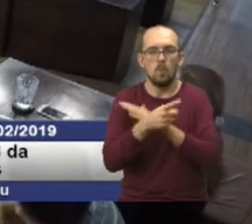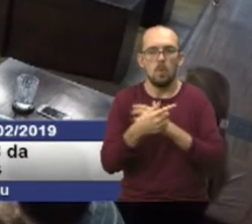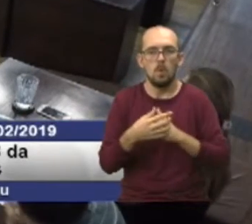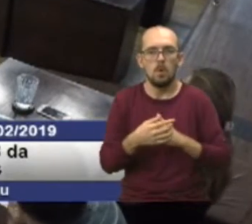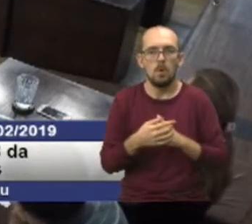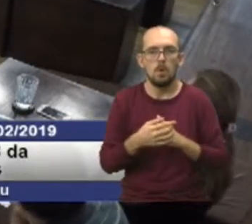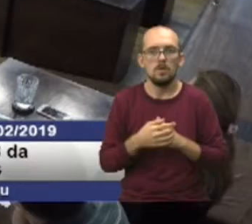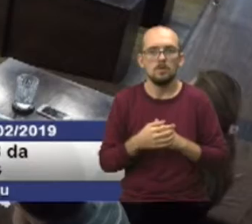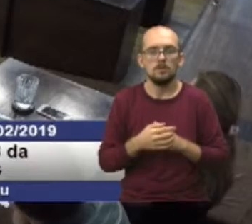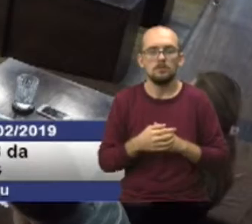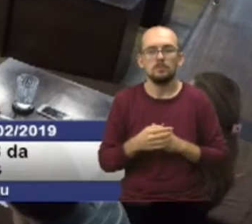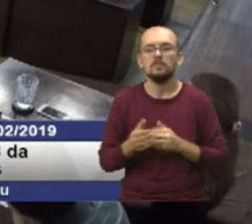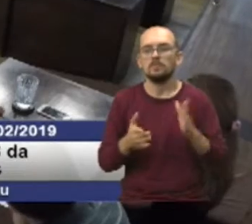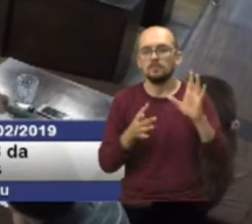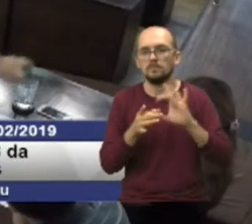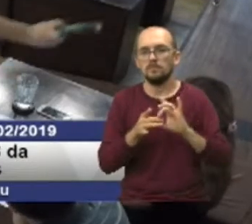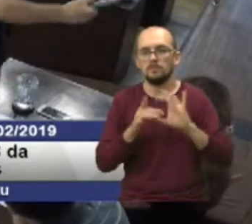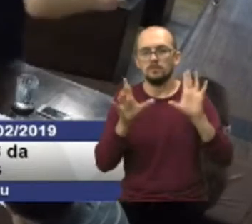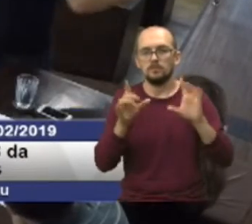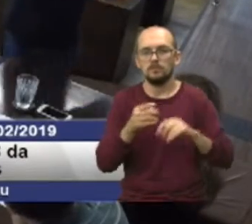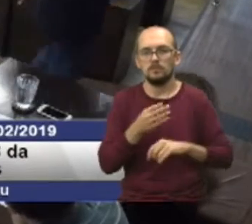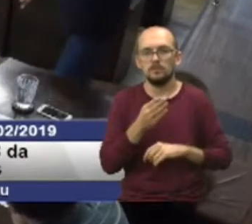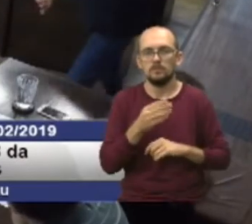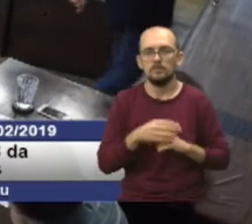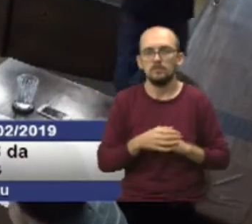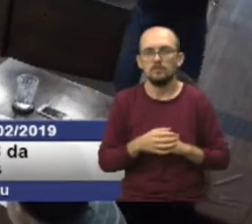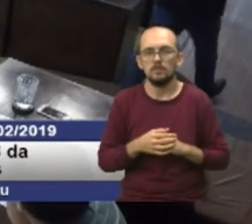com a palavra, o